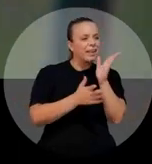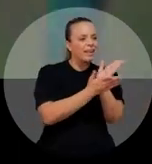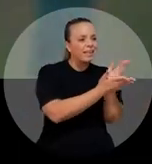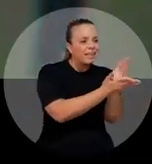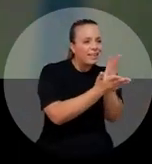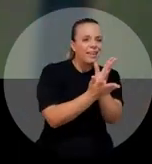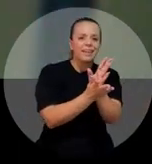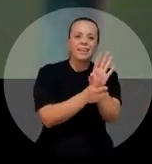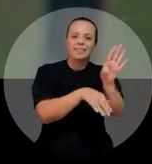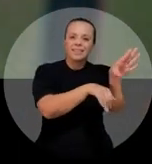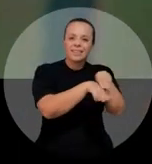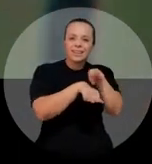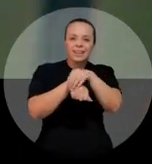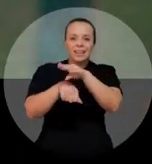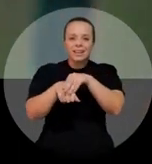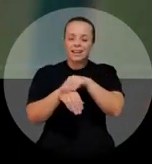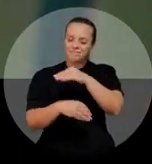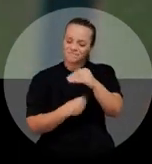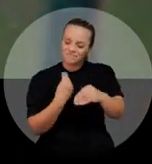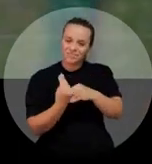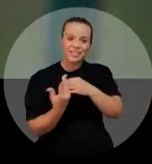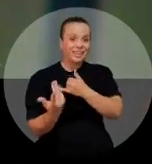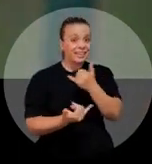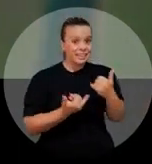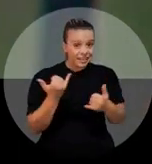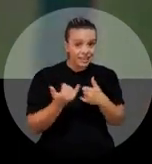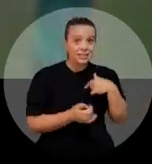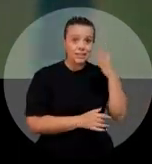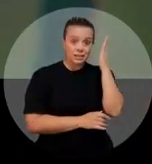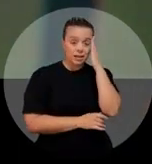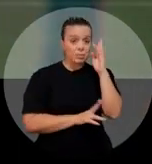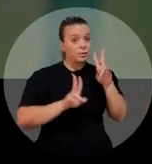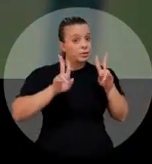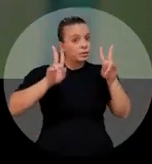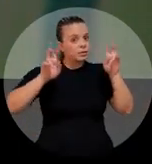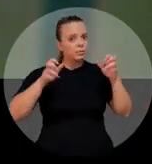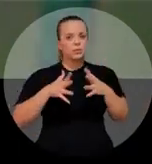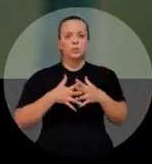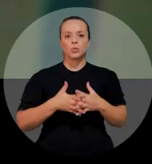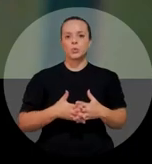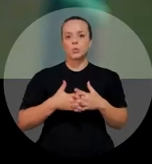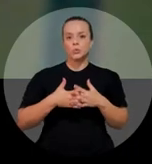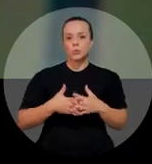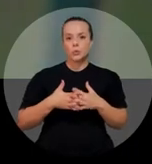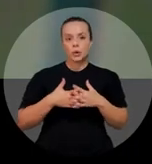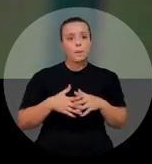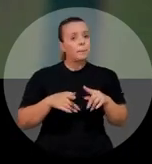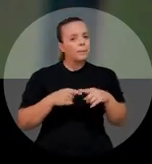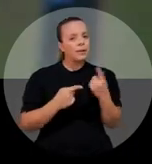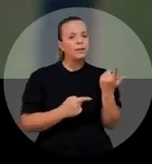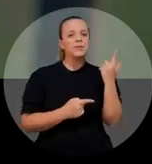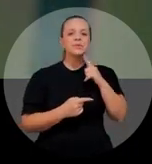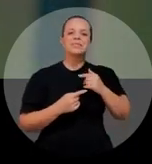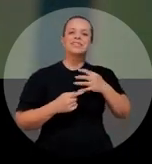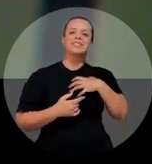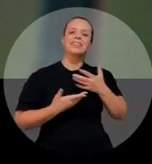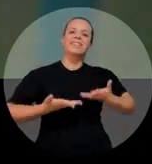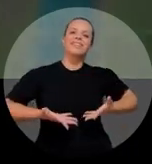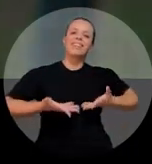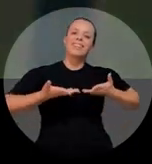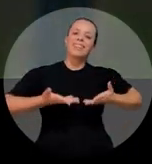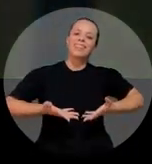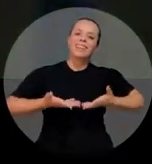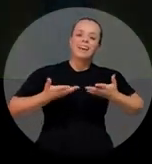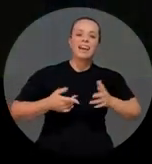narrativas e no final de tudo, apesar de serem temas complicados de se trabalhar, abordar com uma